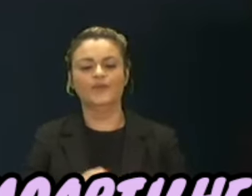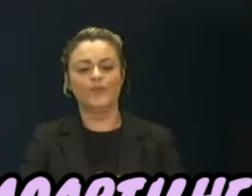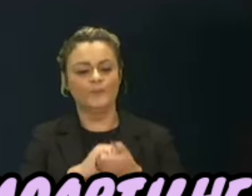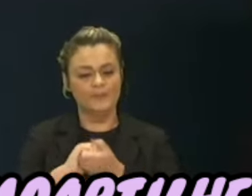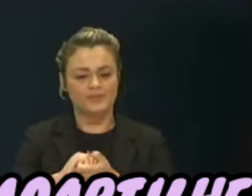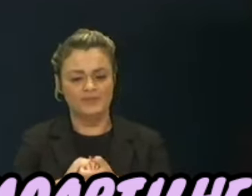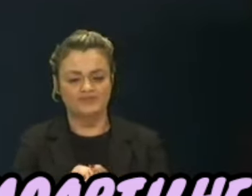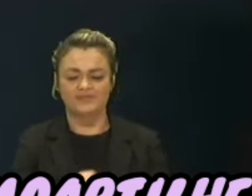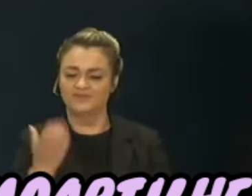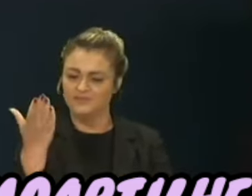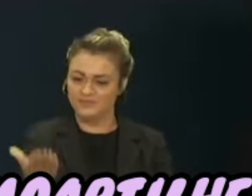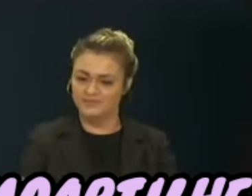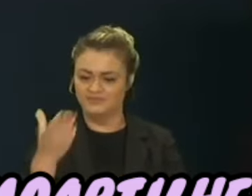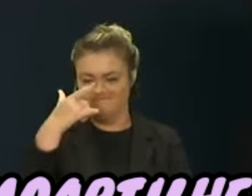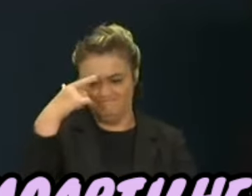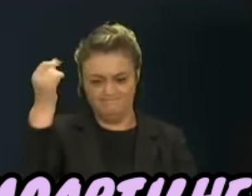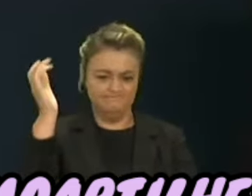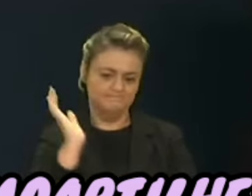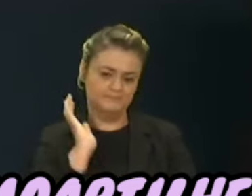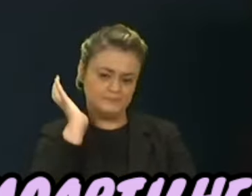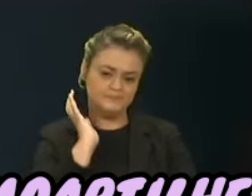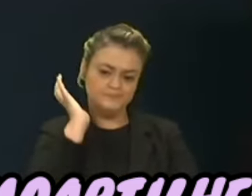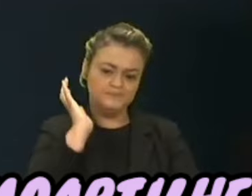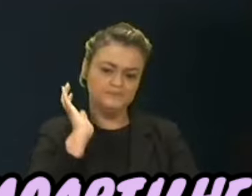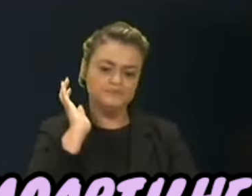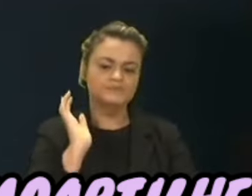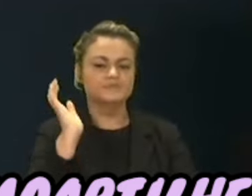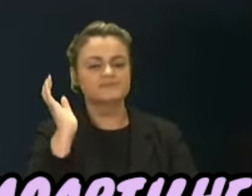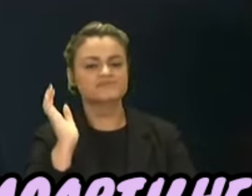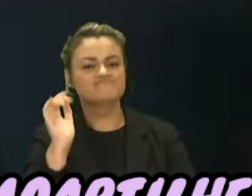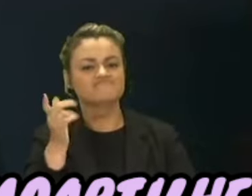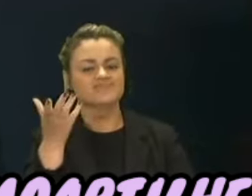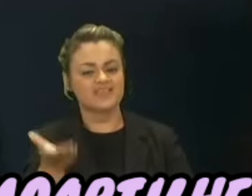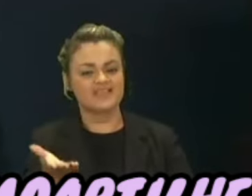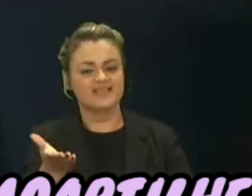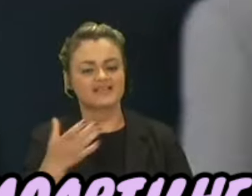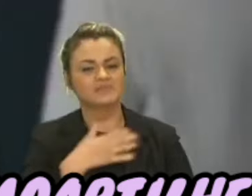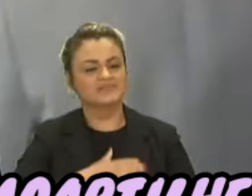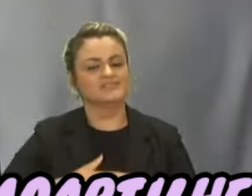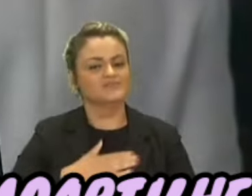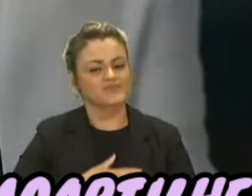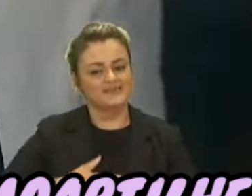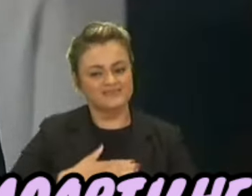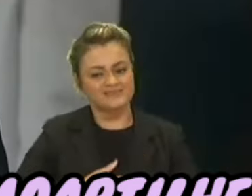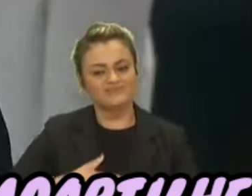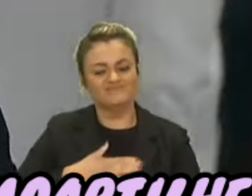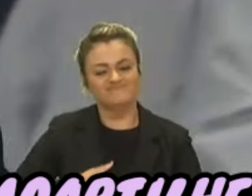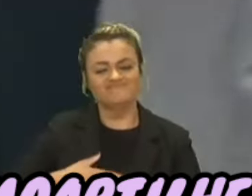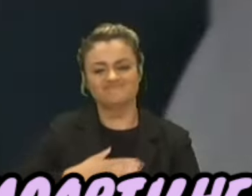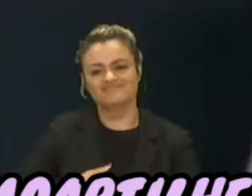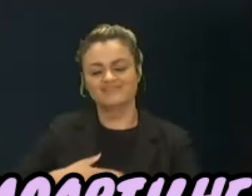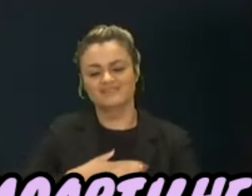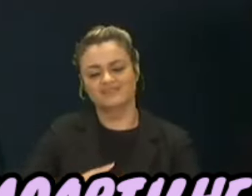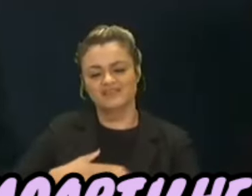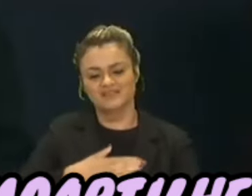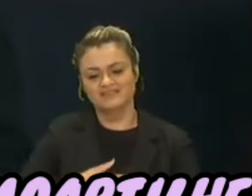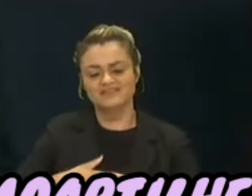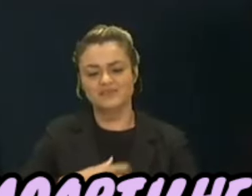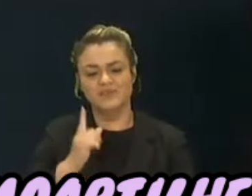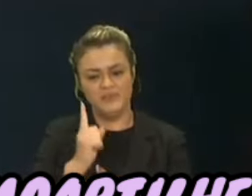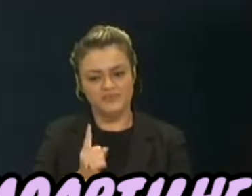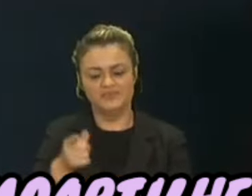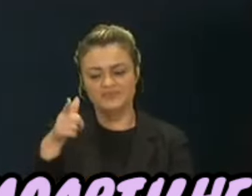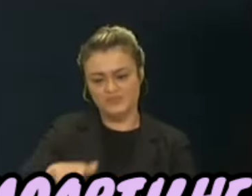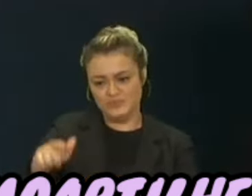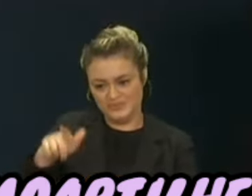minha presidente, ministra Rosa Weber. É satisfação, sempre uma satisfação rever a ministra Rosa,